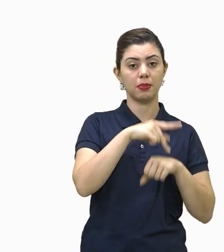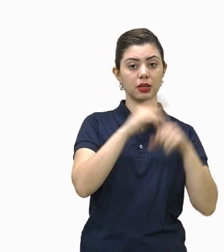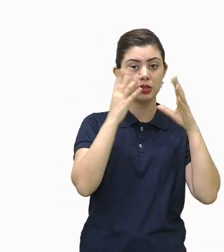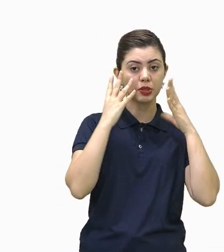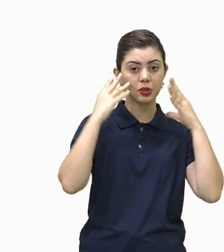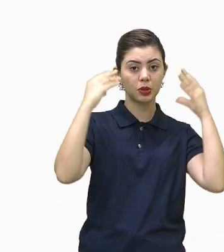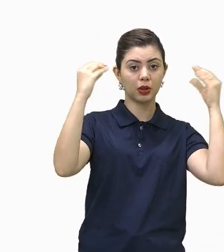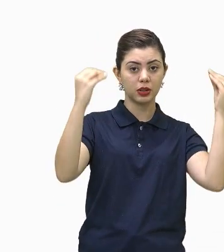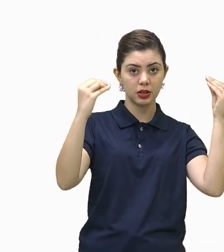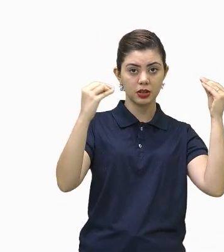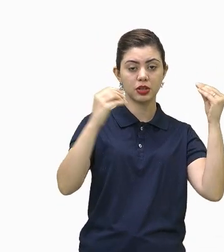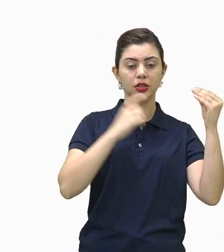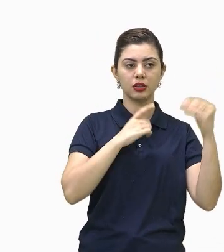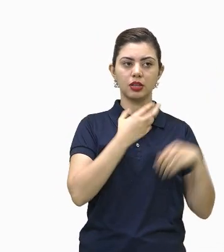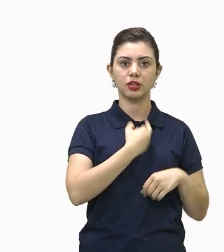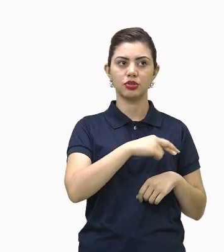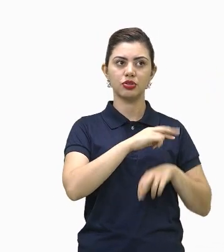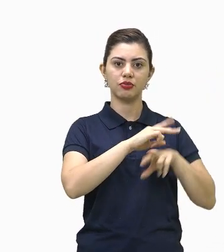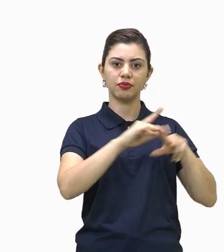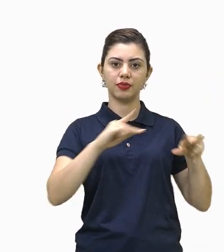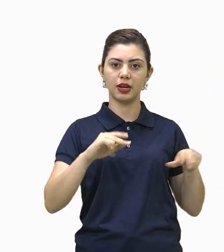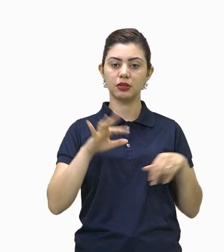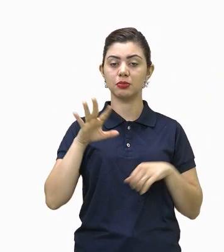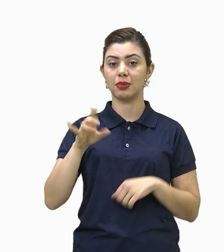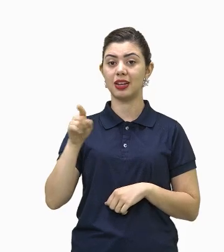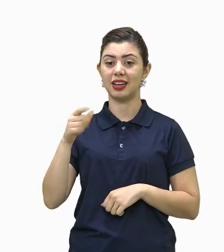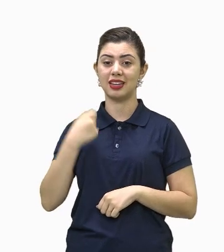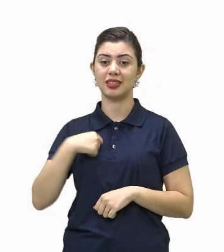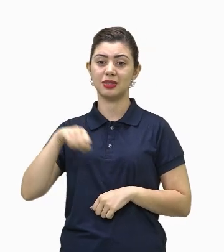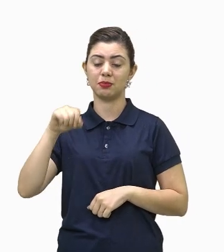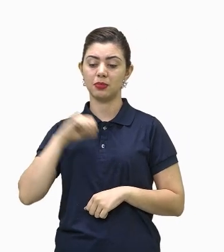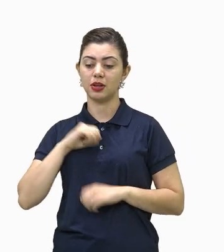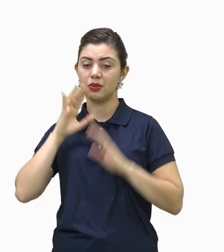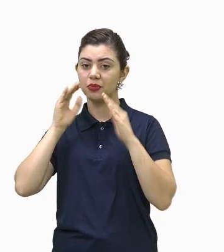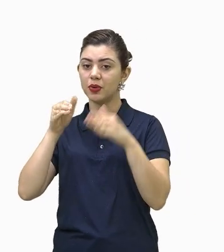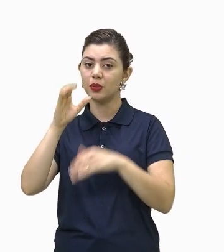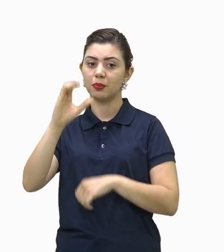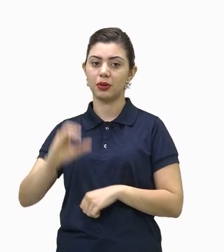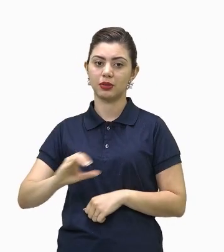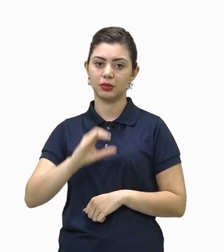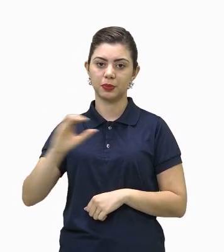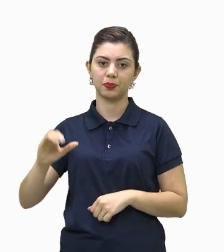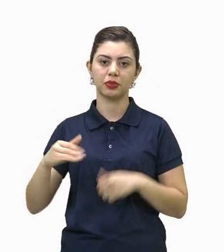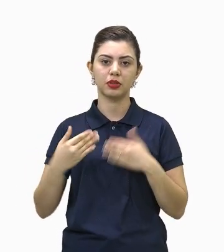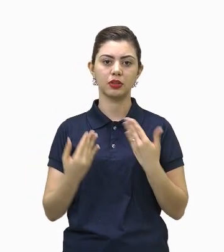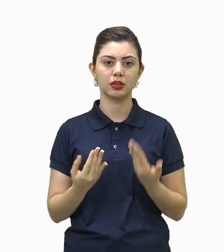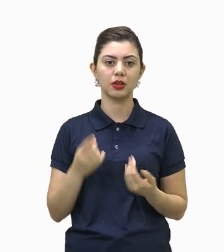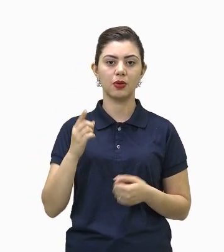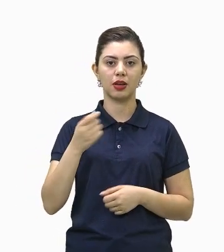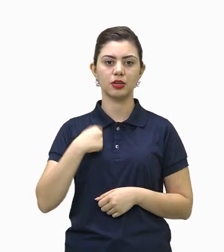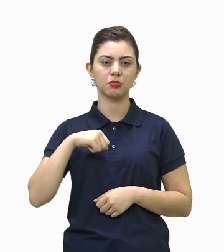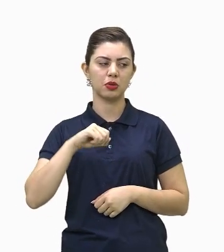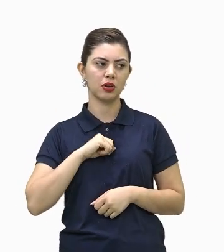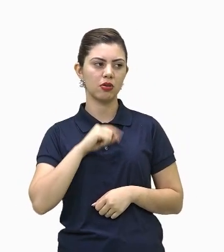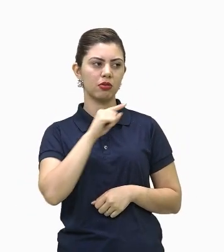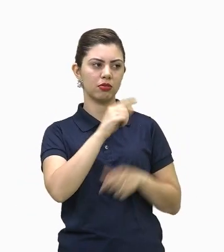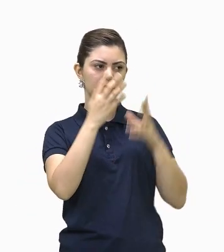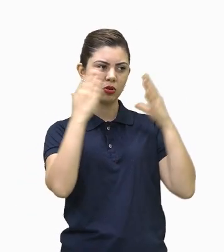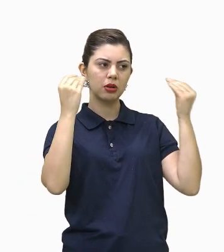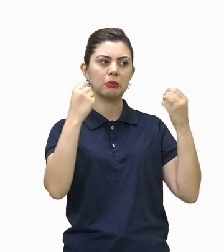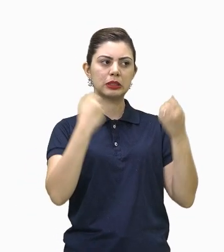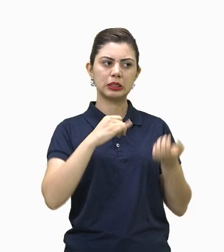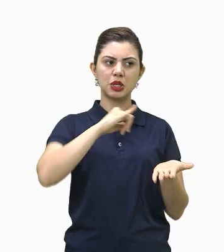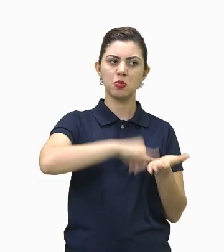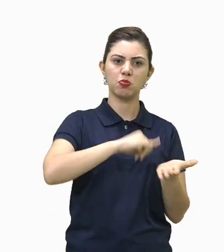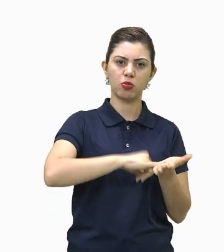a Espanha era católica. Os espanhóis começaram a cobrar altos impostos aos holandeses. Esse fato